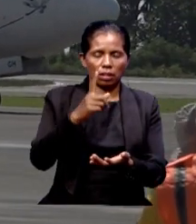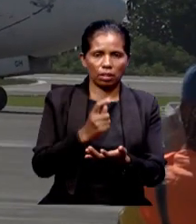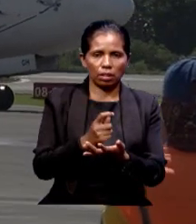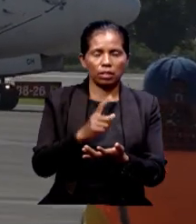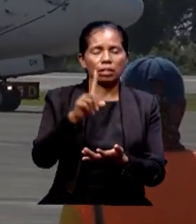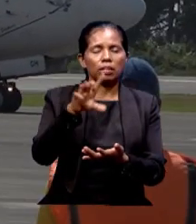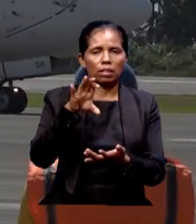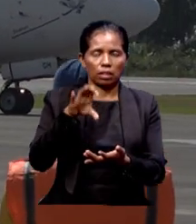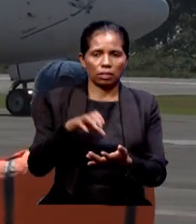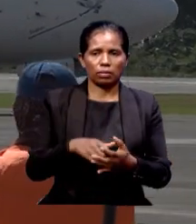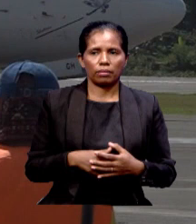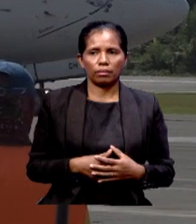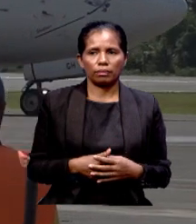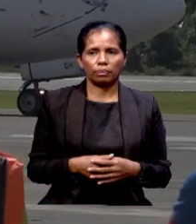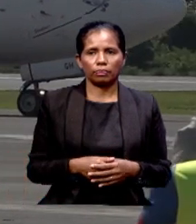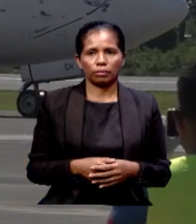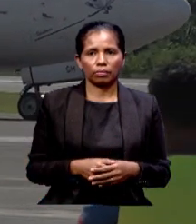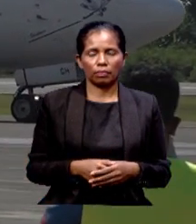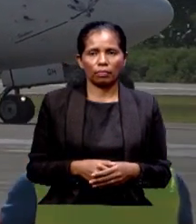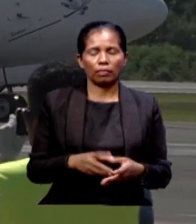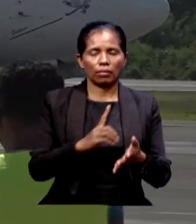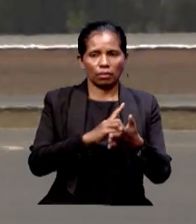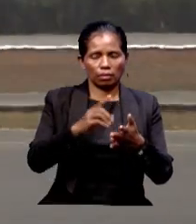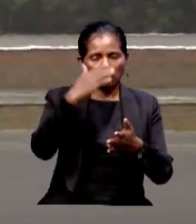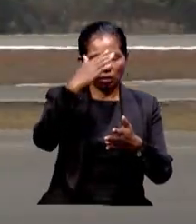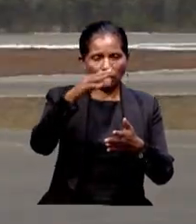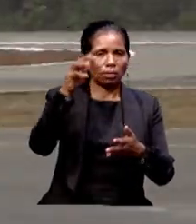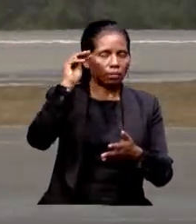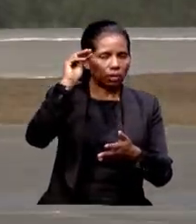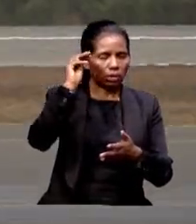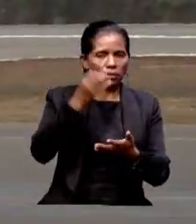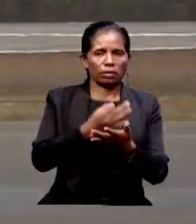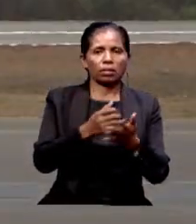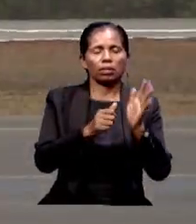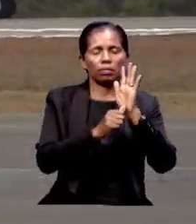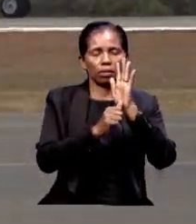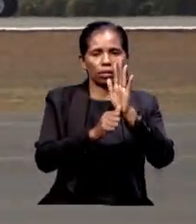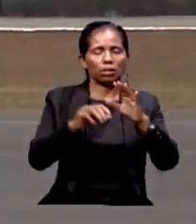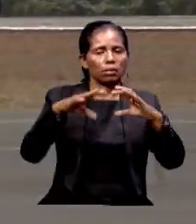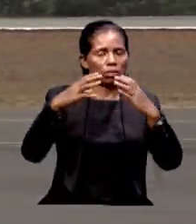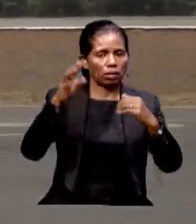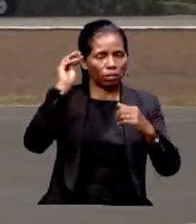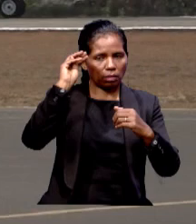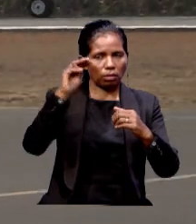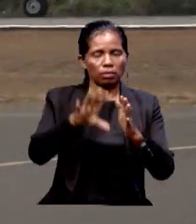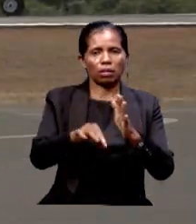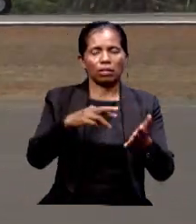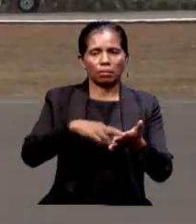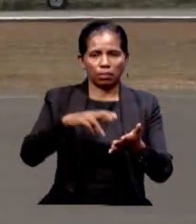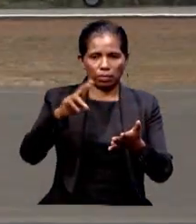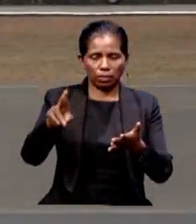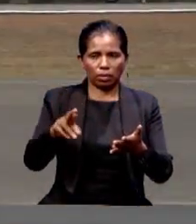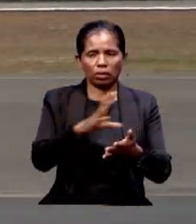governo Japão. Nuna ia semana oin, Ministro Finanças se apresenta ba Conselho Ministro atu reta na aprovação